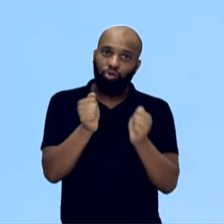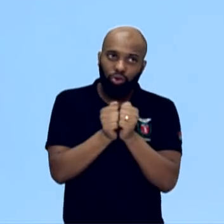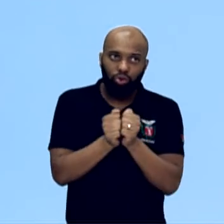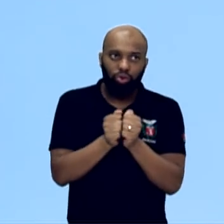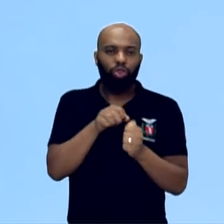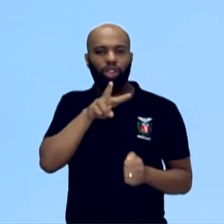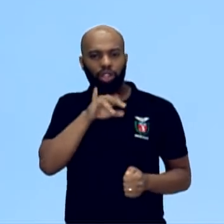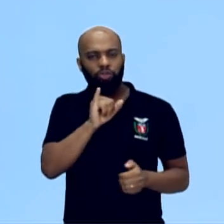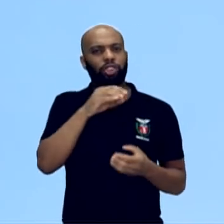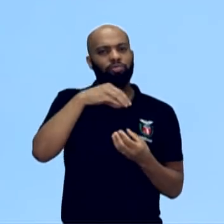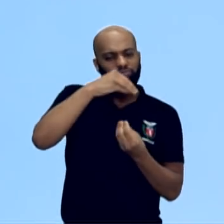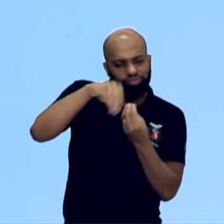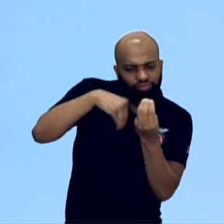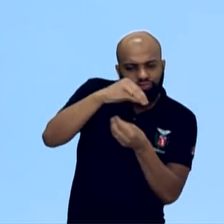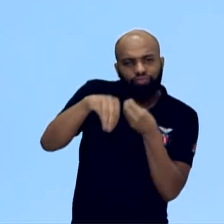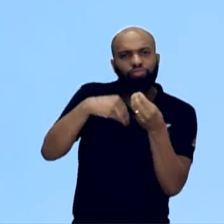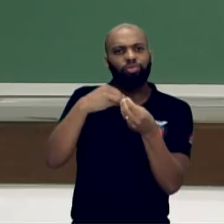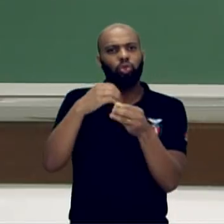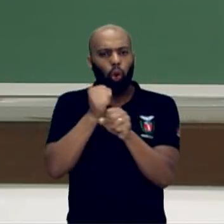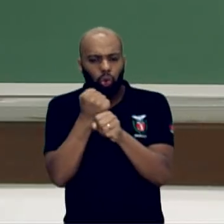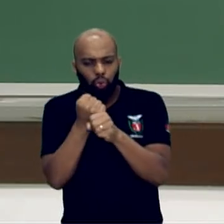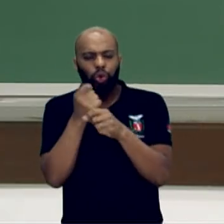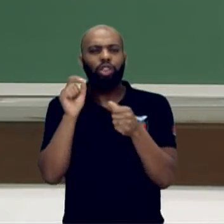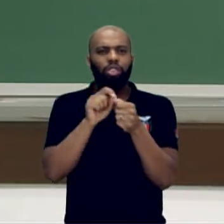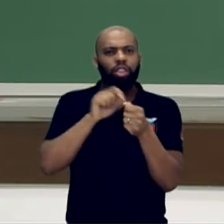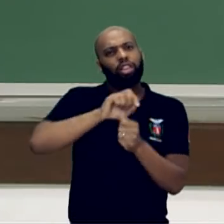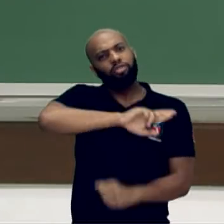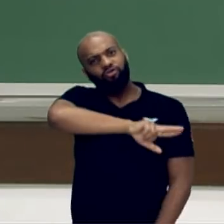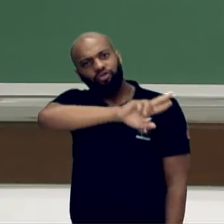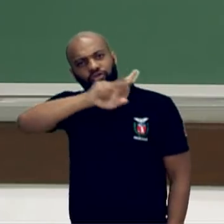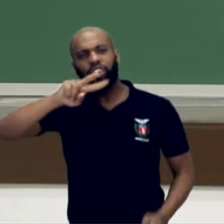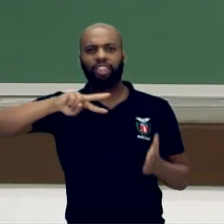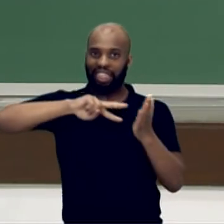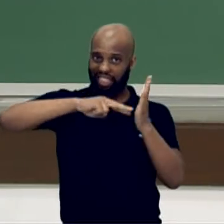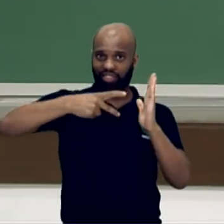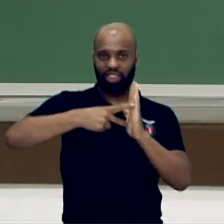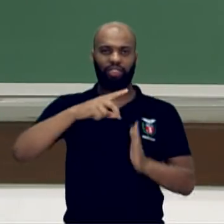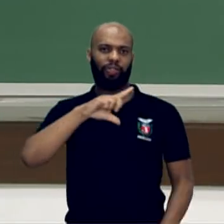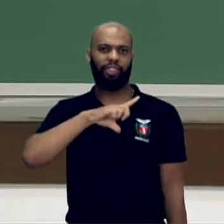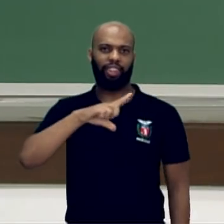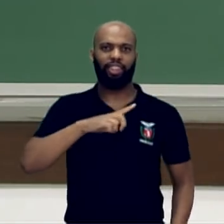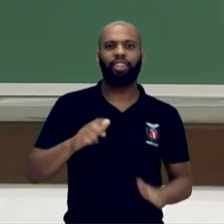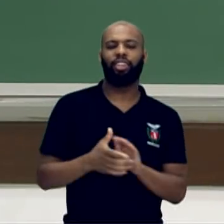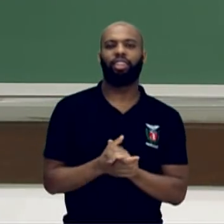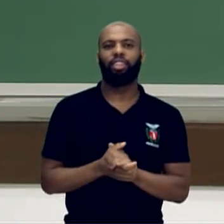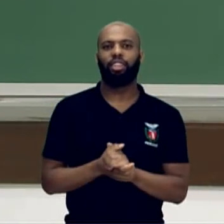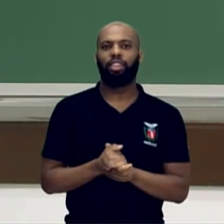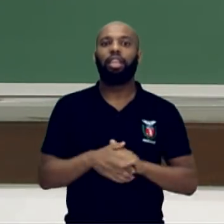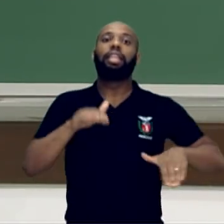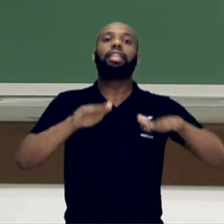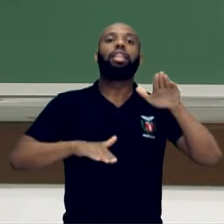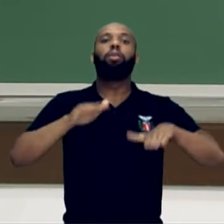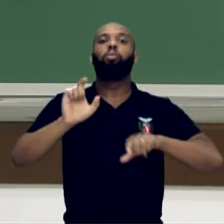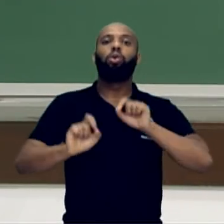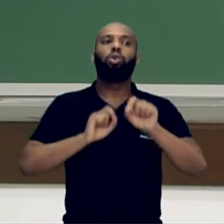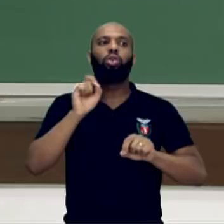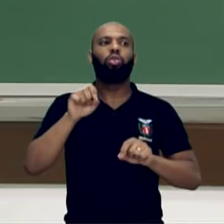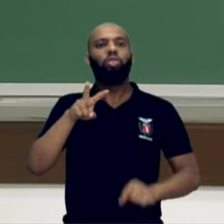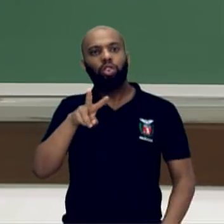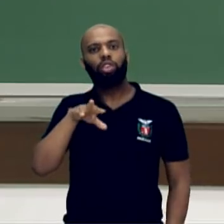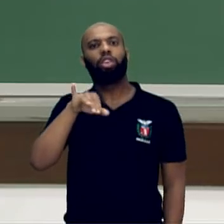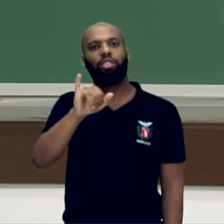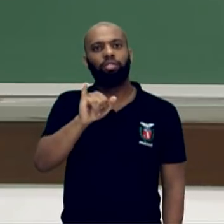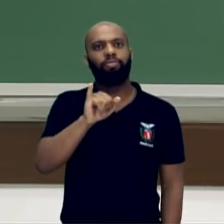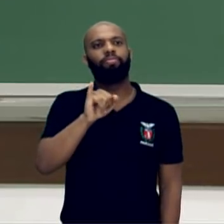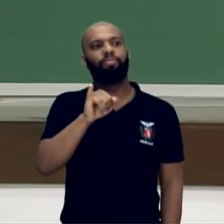Ele vai construindo múltiplas significações à medida que ele vai como